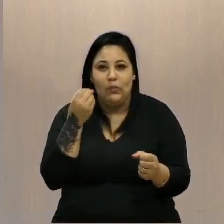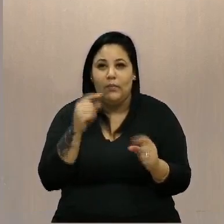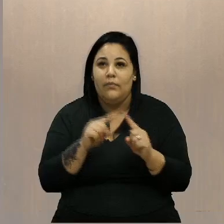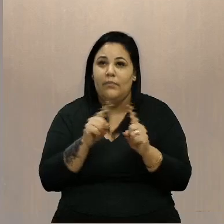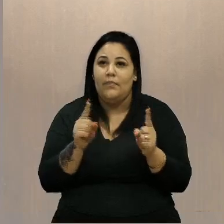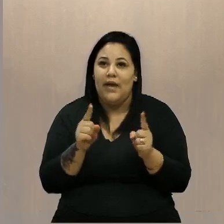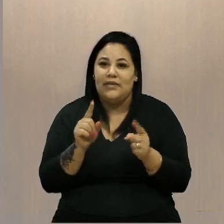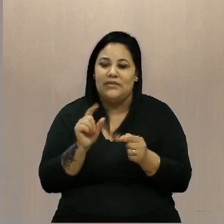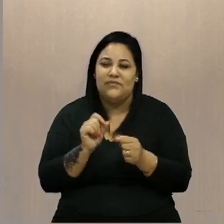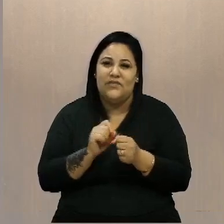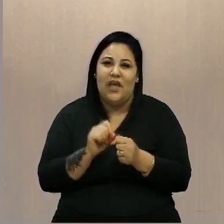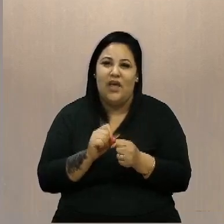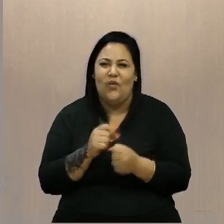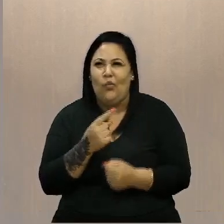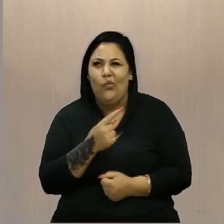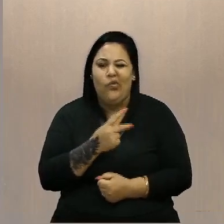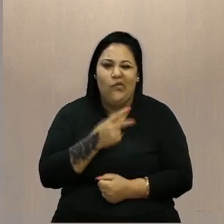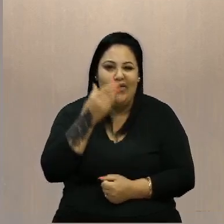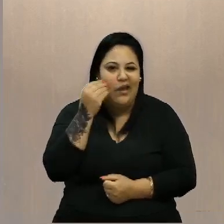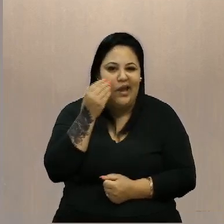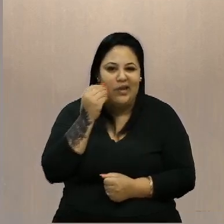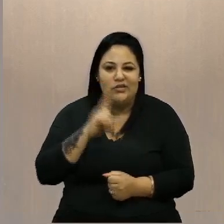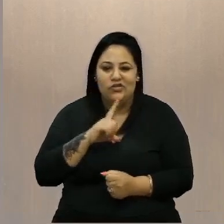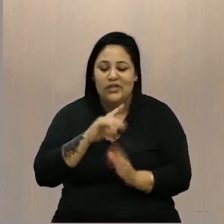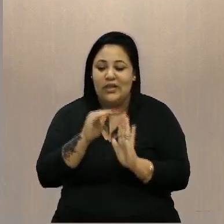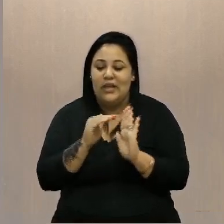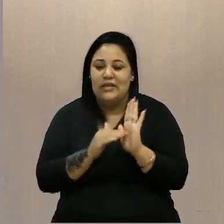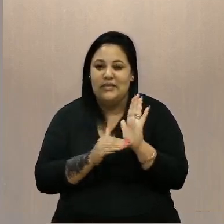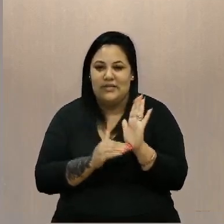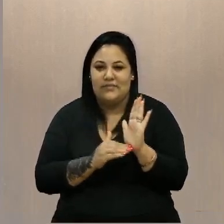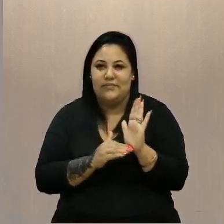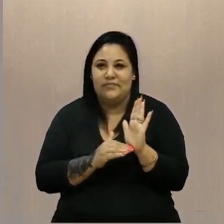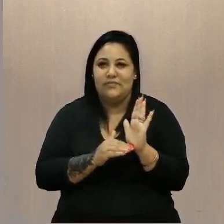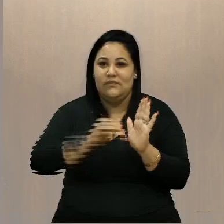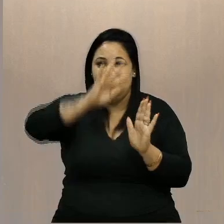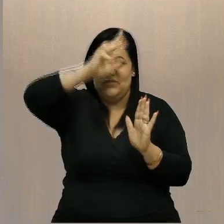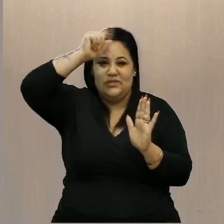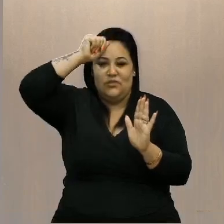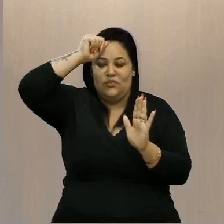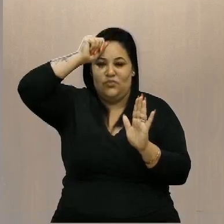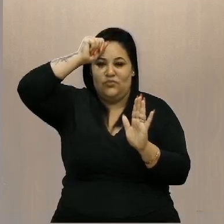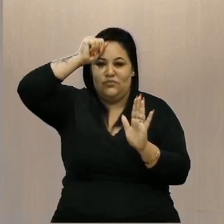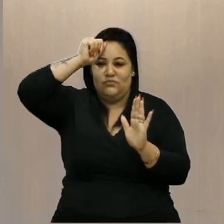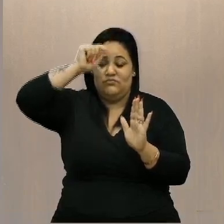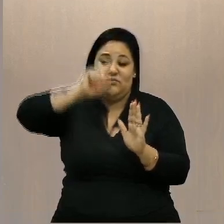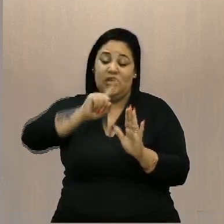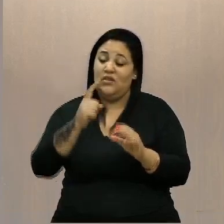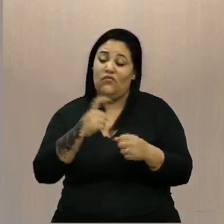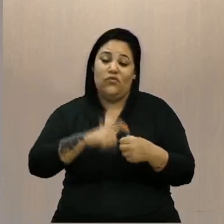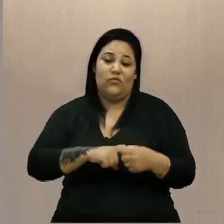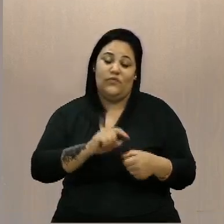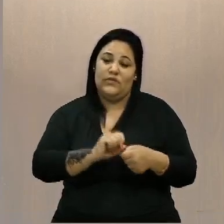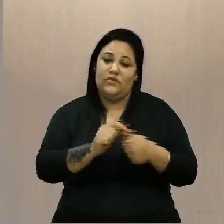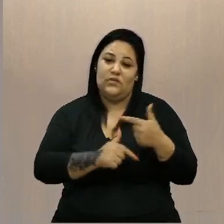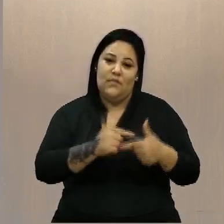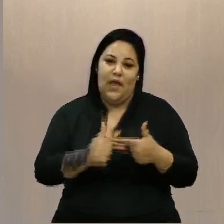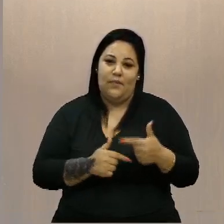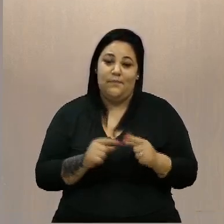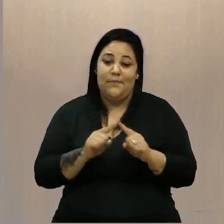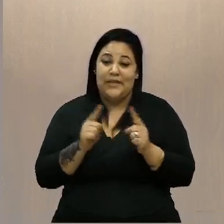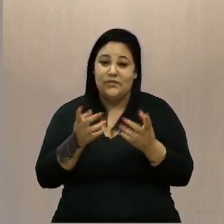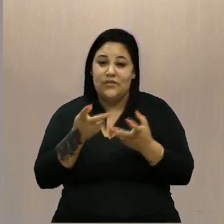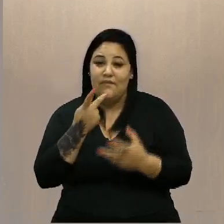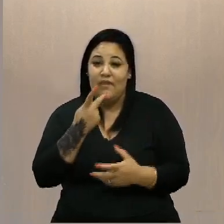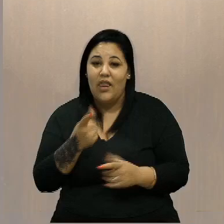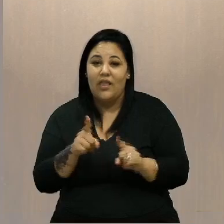fizeram 10% daquilo que estava na lista das castrações pelo município e não apareceram mais. Mas eu queria também aqui falar